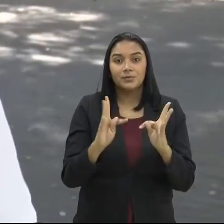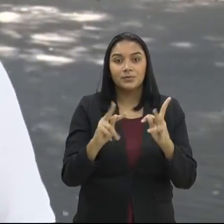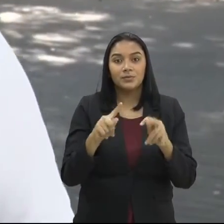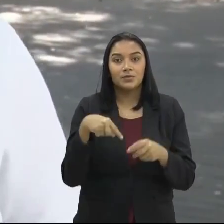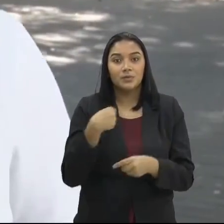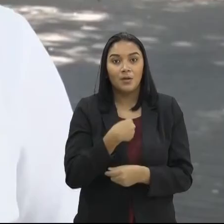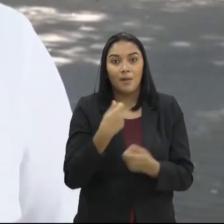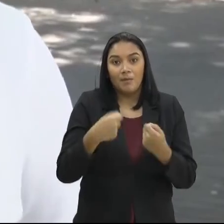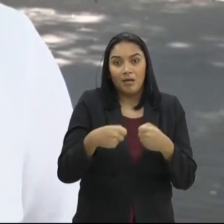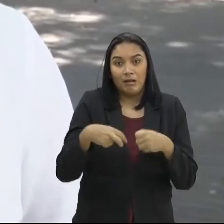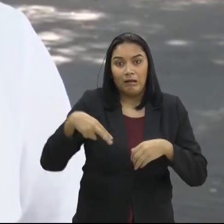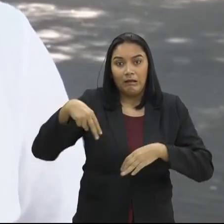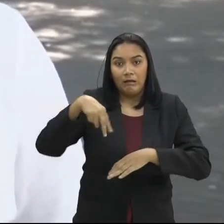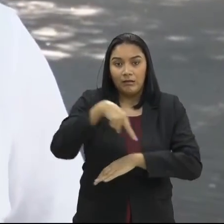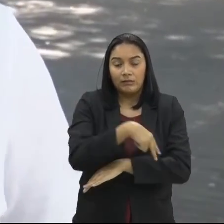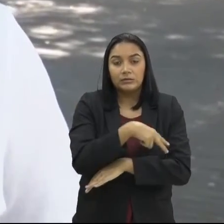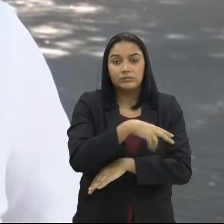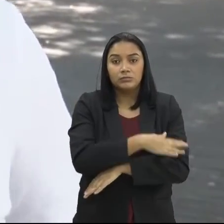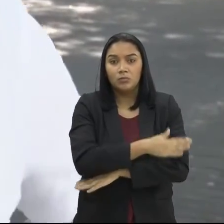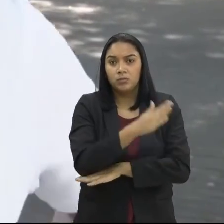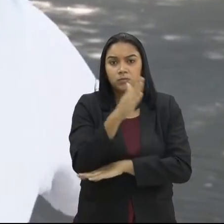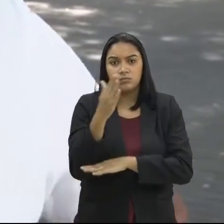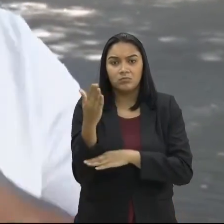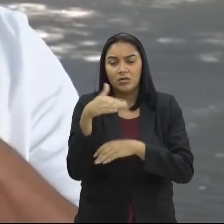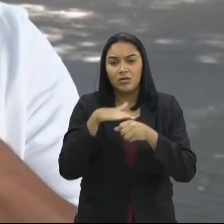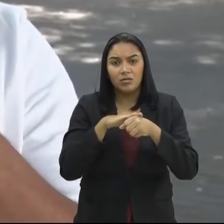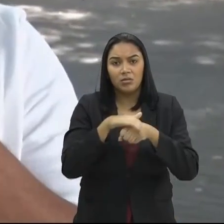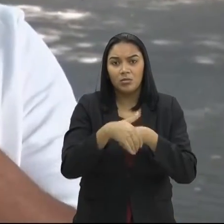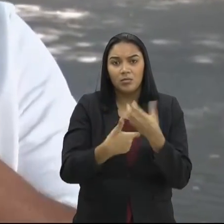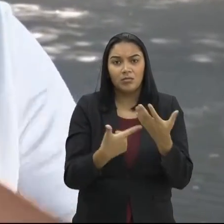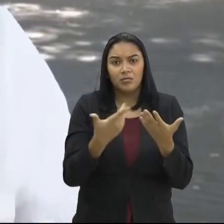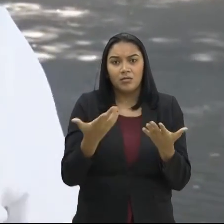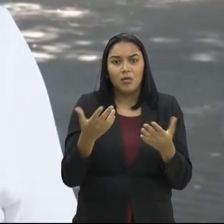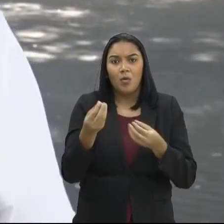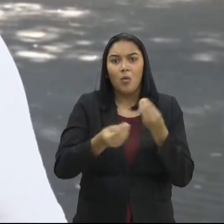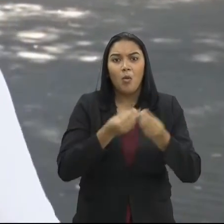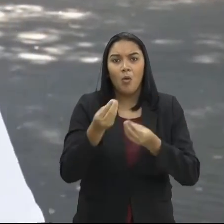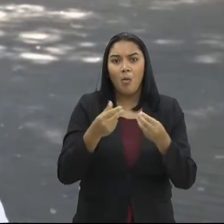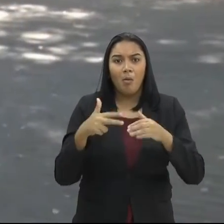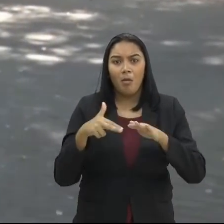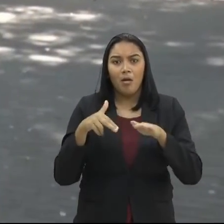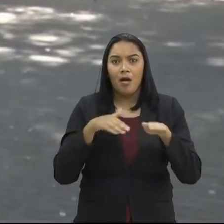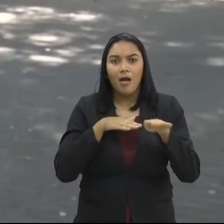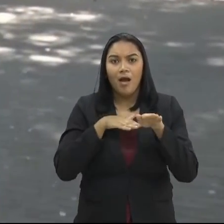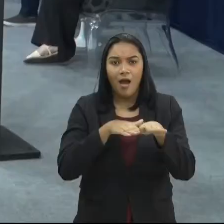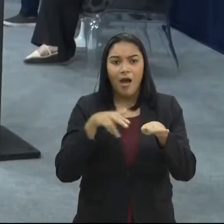andar durante o dia ou a noite e não tem como passar por cima de carro ou de ônibus.